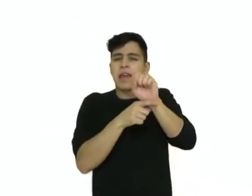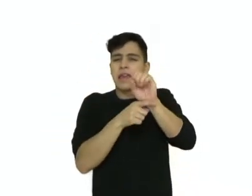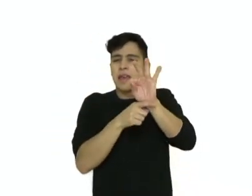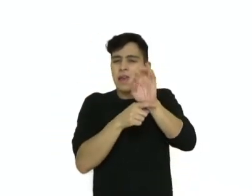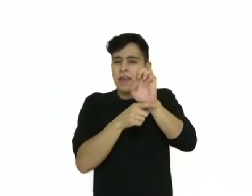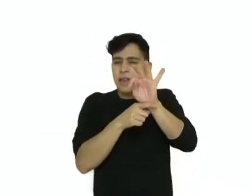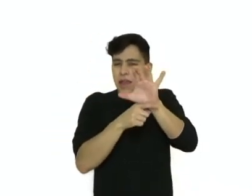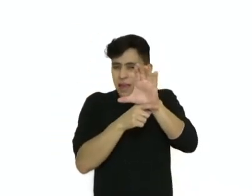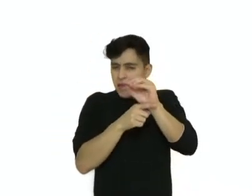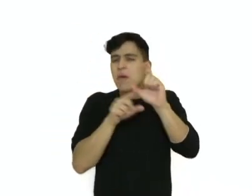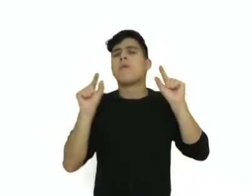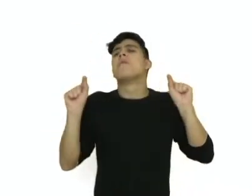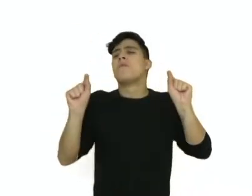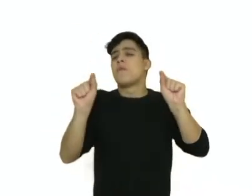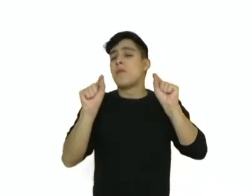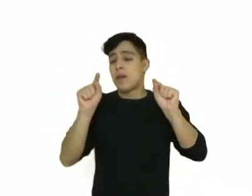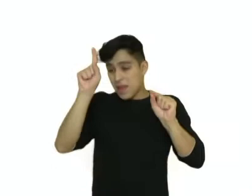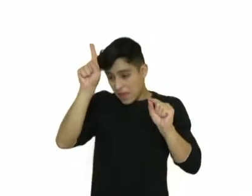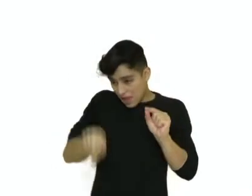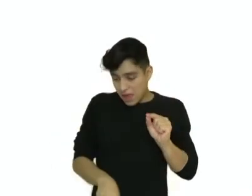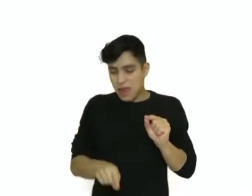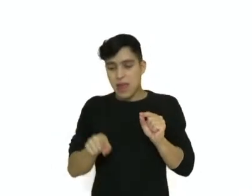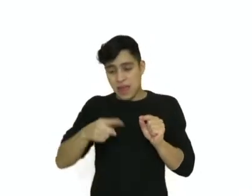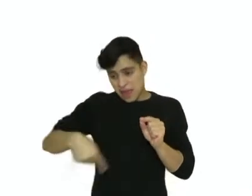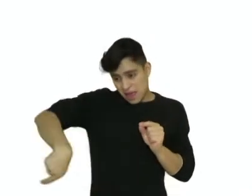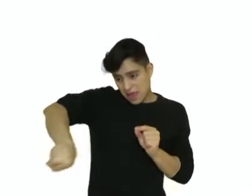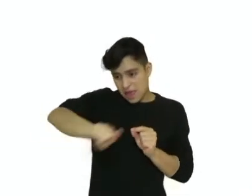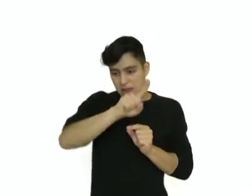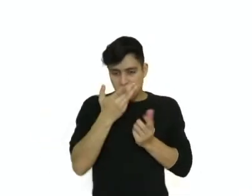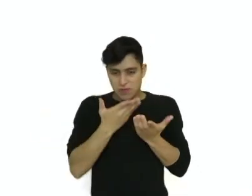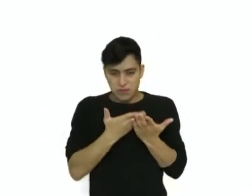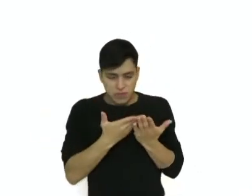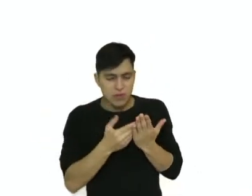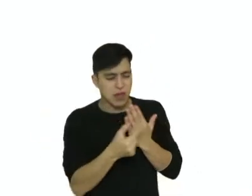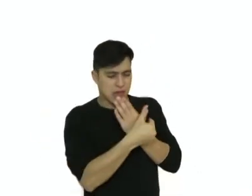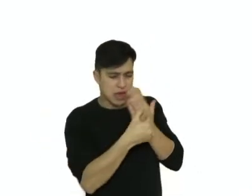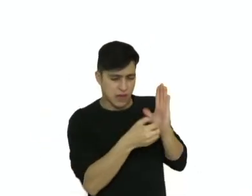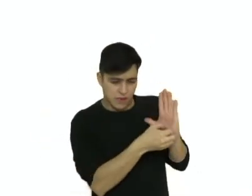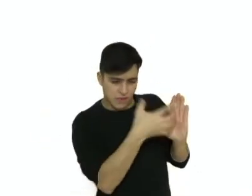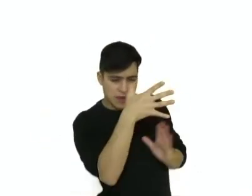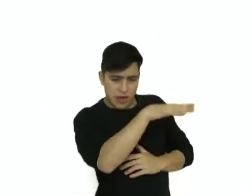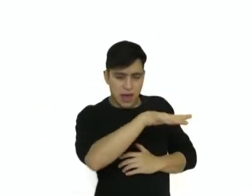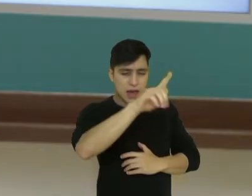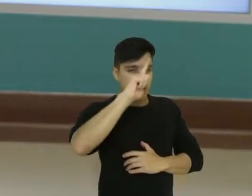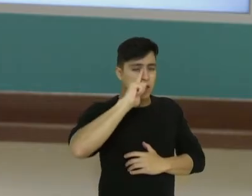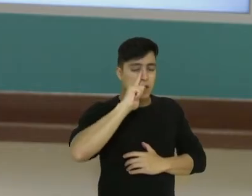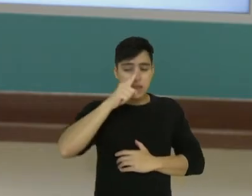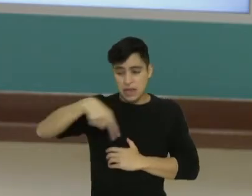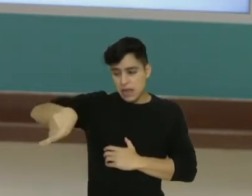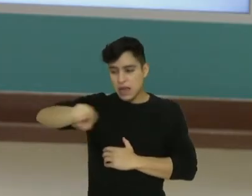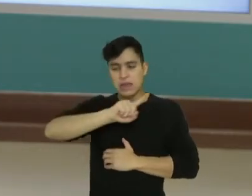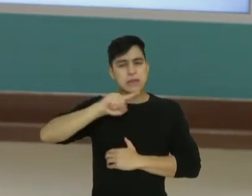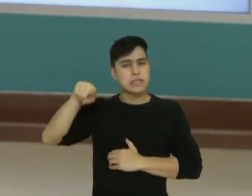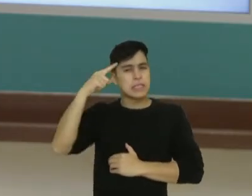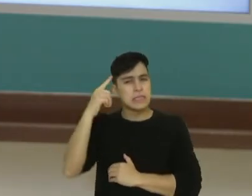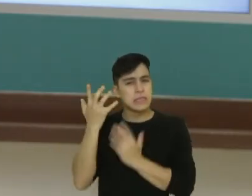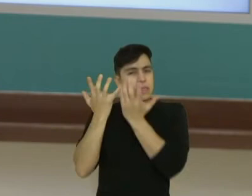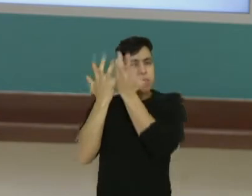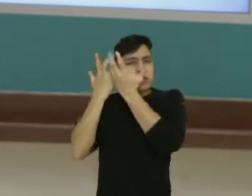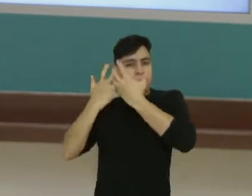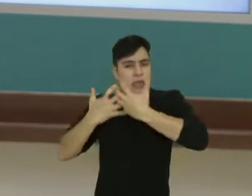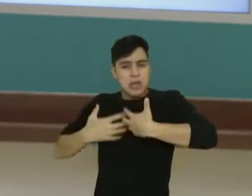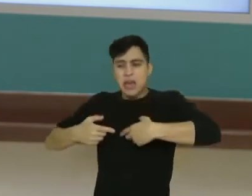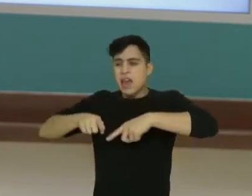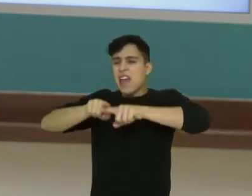especificamente? O estudo dos autores antigos, gregos e romanos, o uso da razão, então eles não vão mais